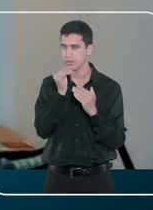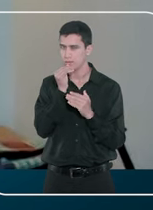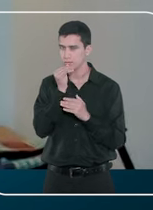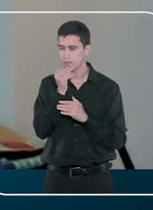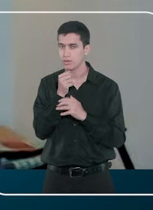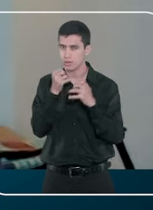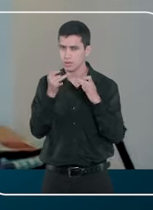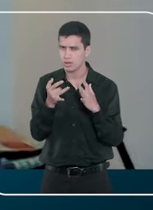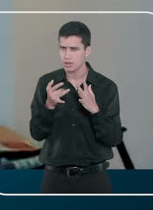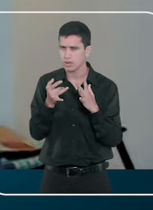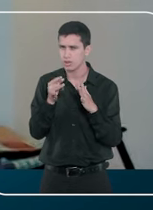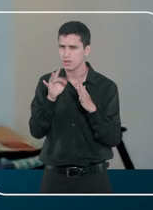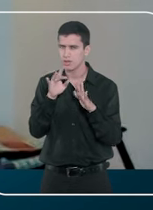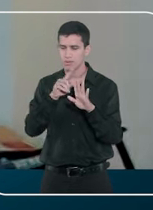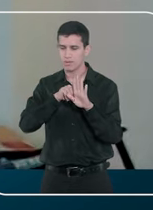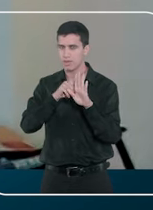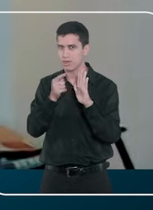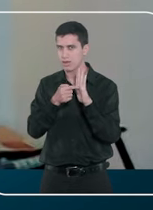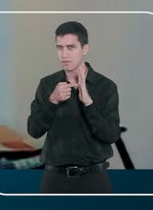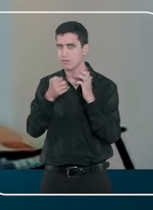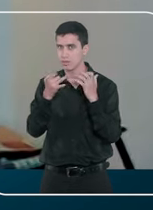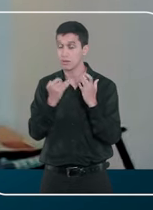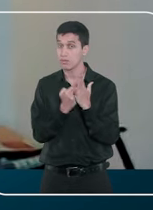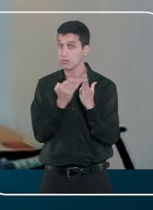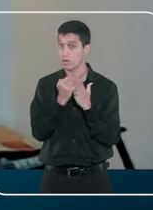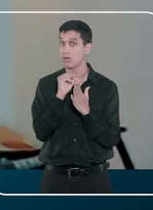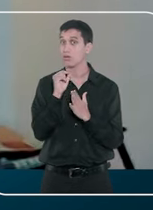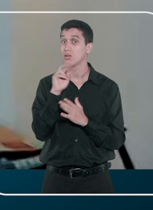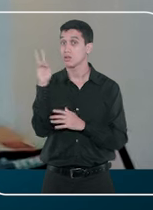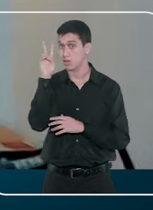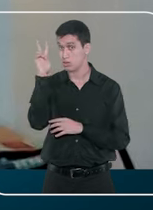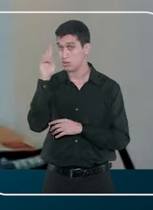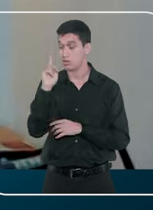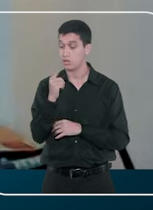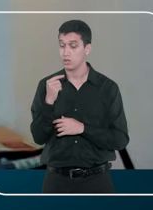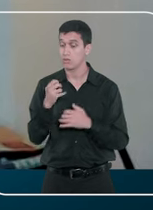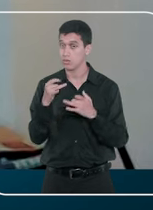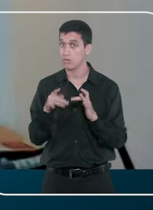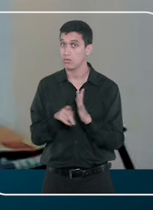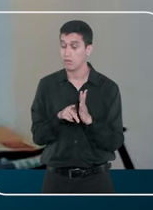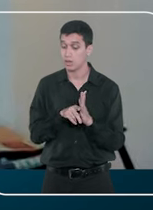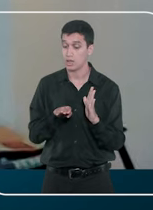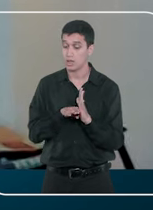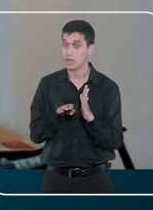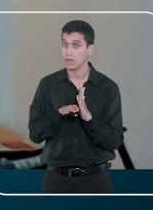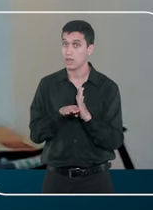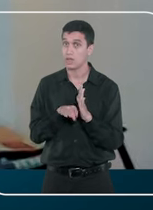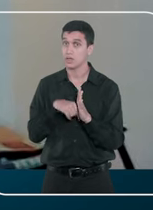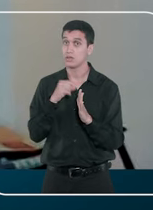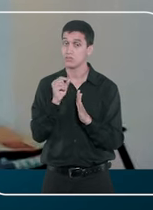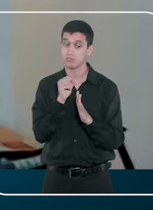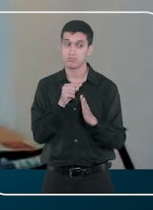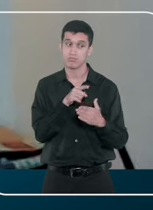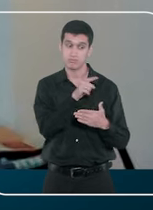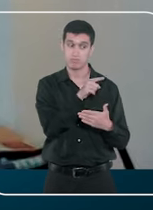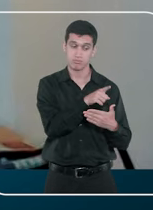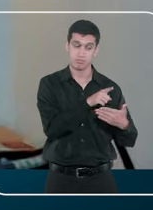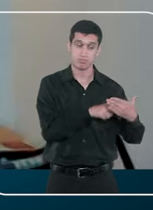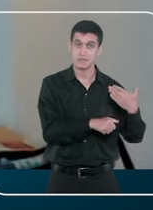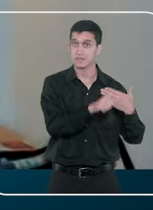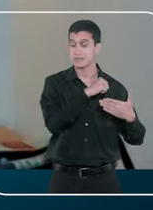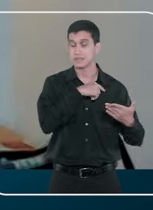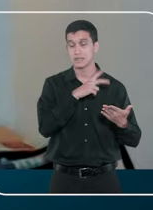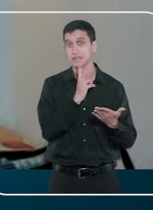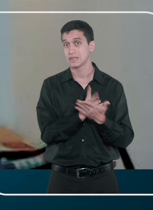uma metáfora para explicitar bem isso que eu menciono. Quando falamos em colaborador premiado, nós sempre, de uma maneira quase